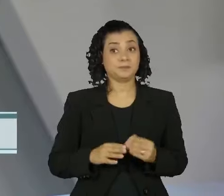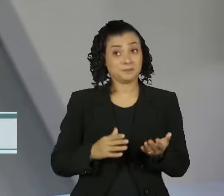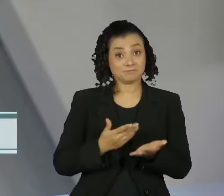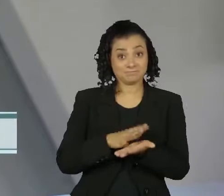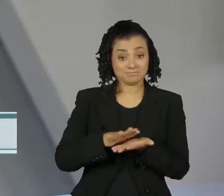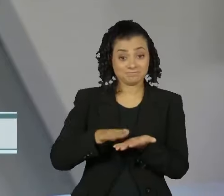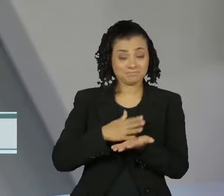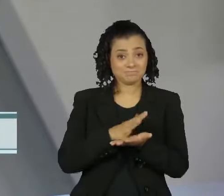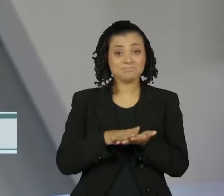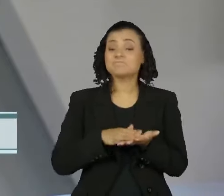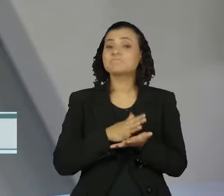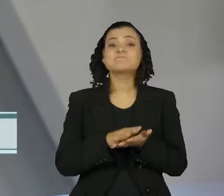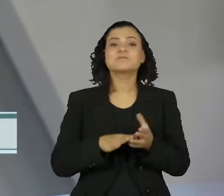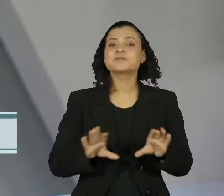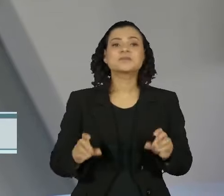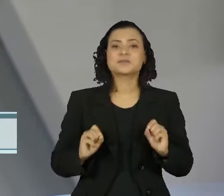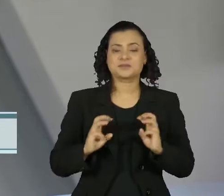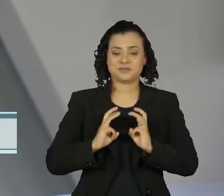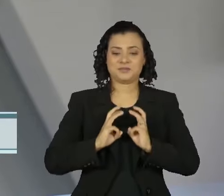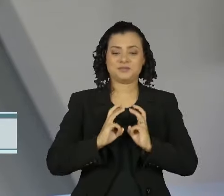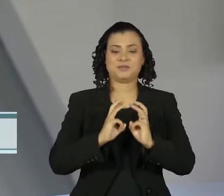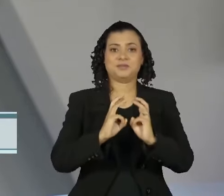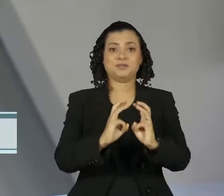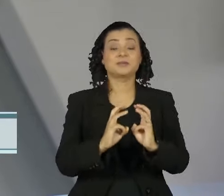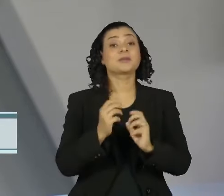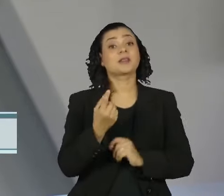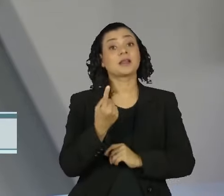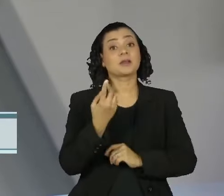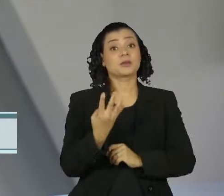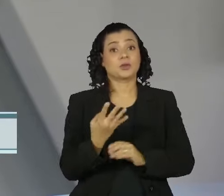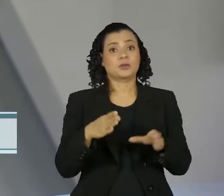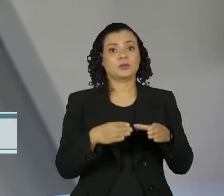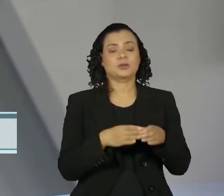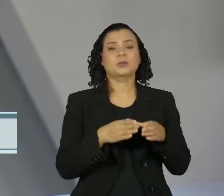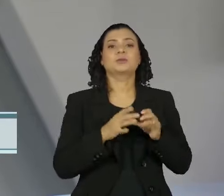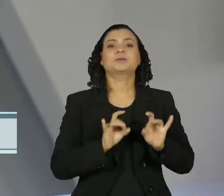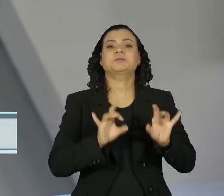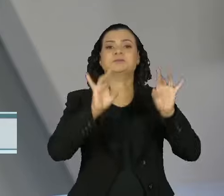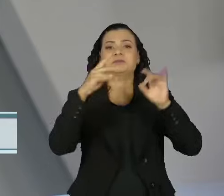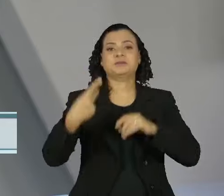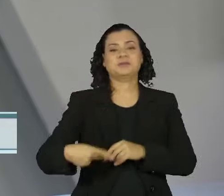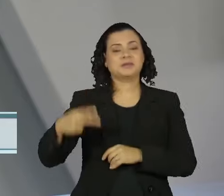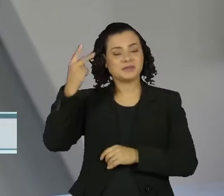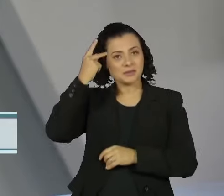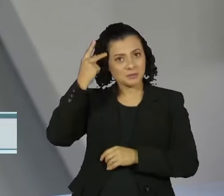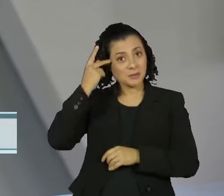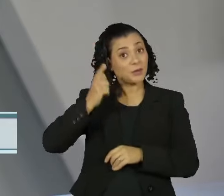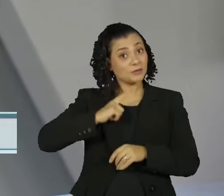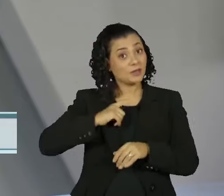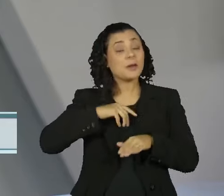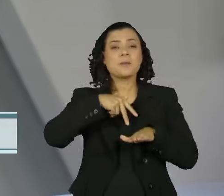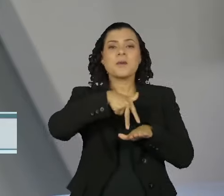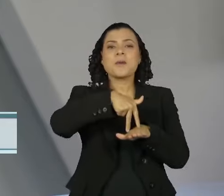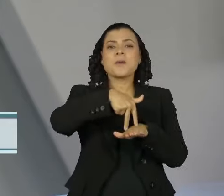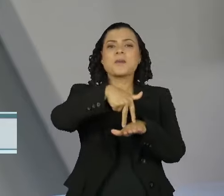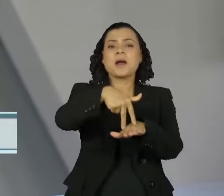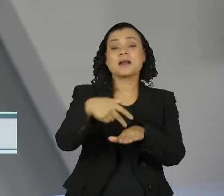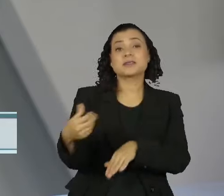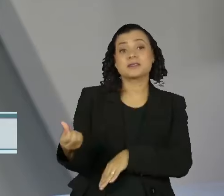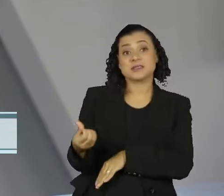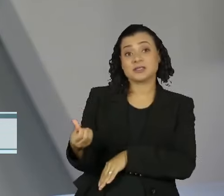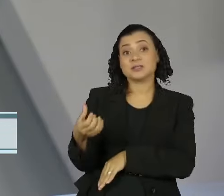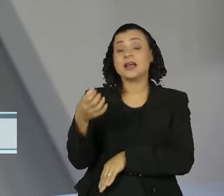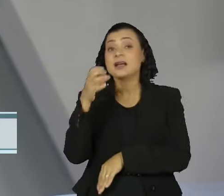sambódromo do Anhembi foi iluminado pelas 14 escolas de samba do Grupo Especial de São Paulo, com desfiles que aconteceram sexta-feira